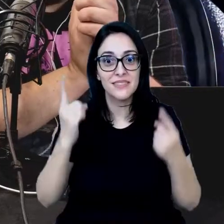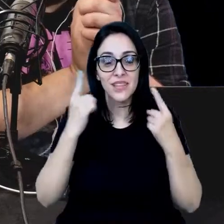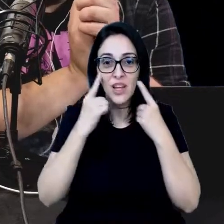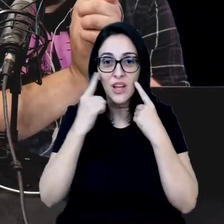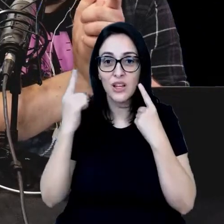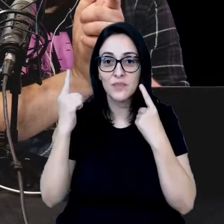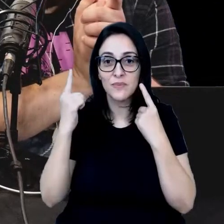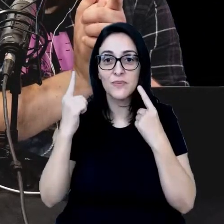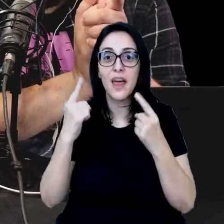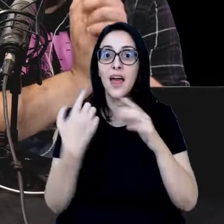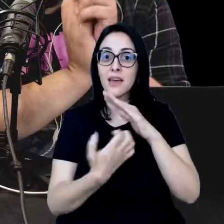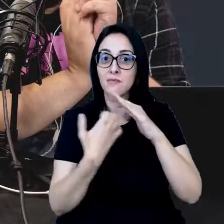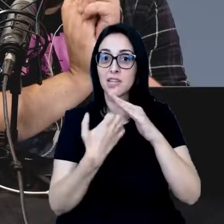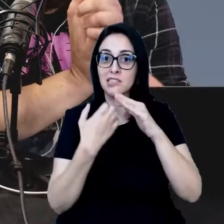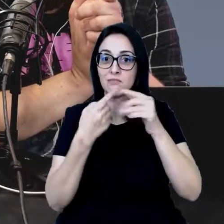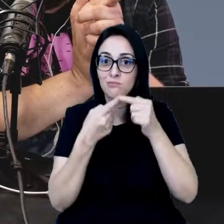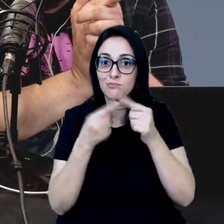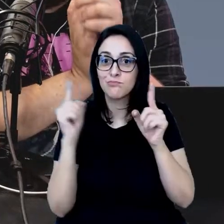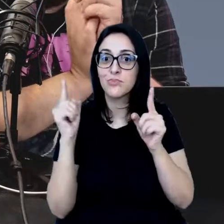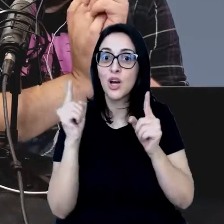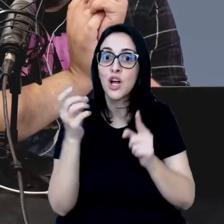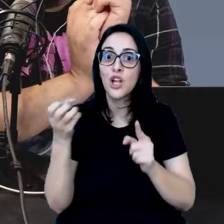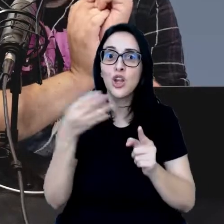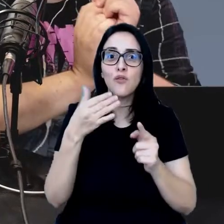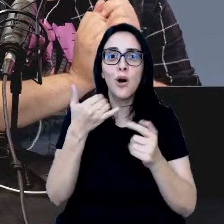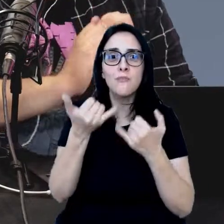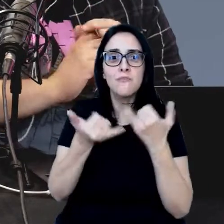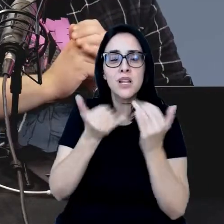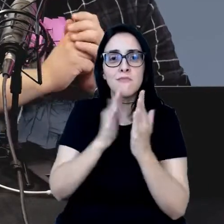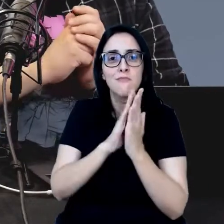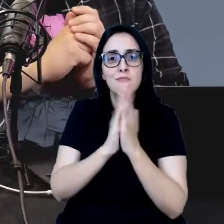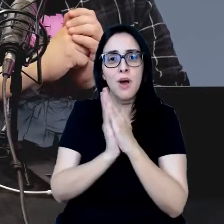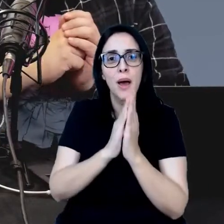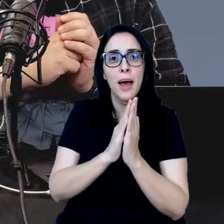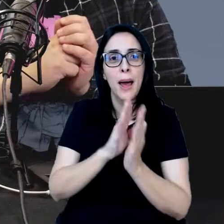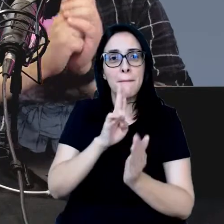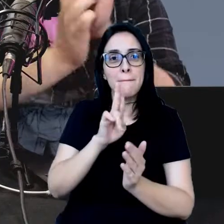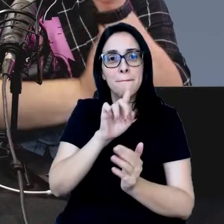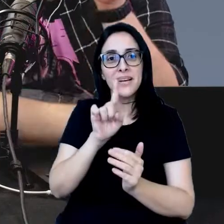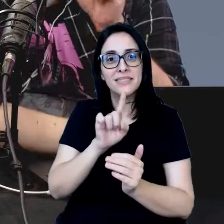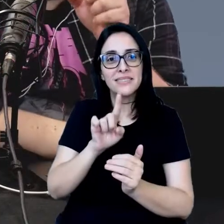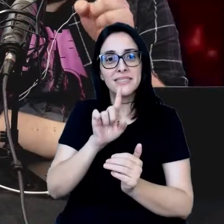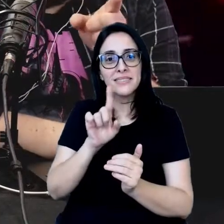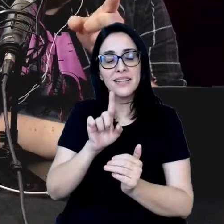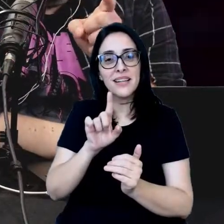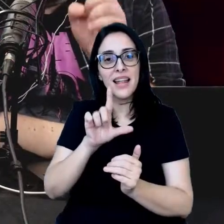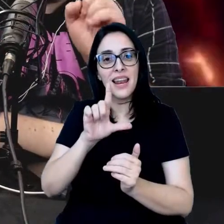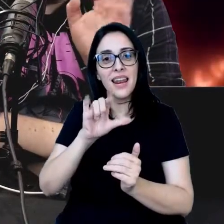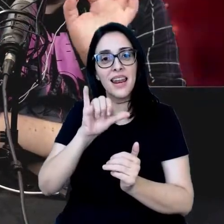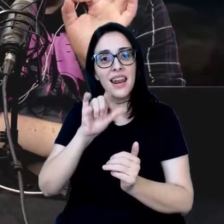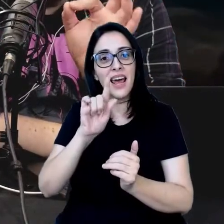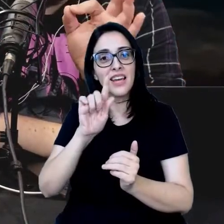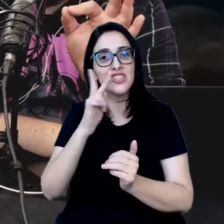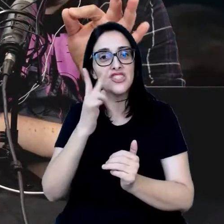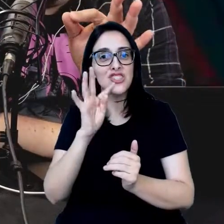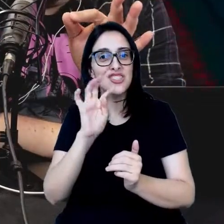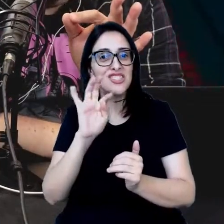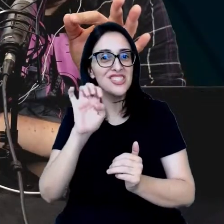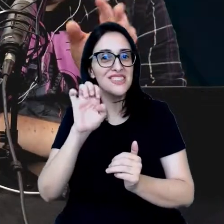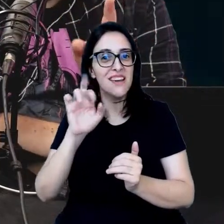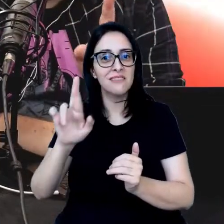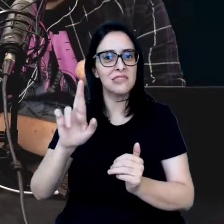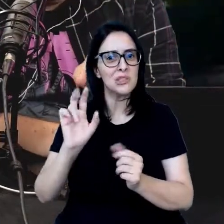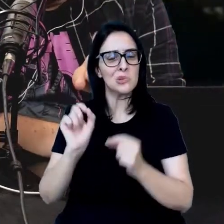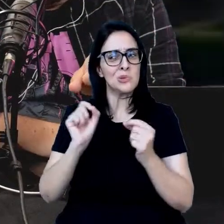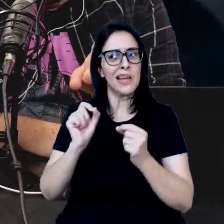Uma empresa vai lançar um novo brinquedo do Buzz Lightyear. Como assim? Vai ter bonequinho? Mas qual que é o rolê? É